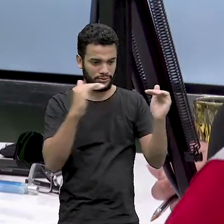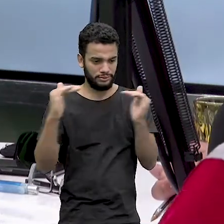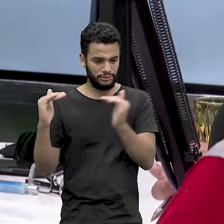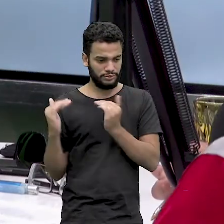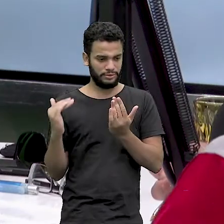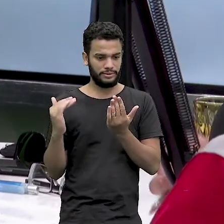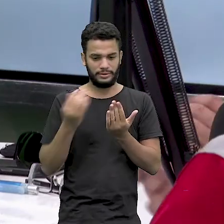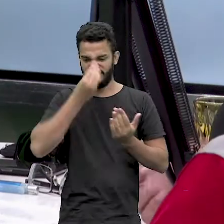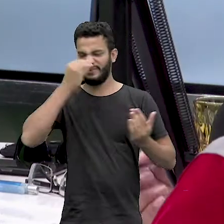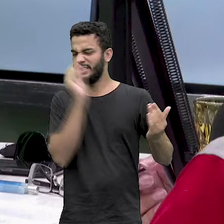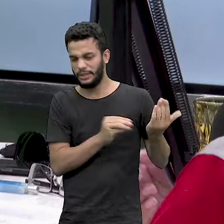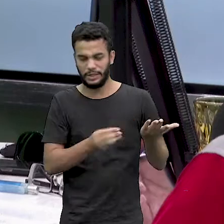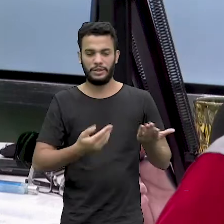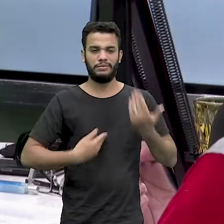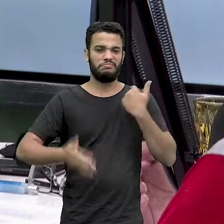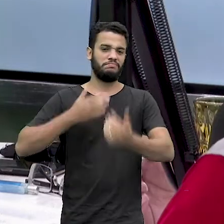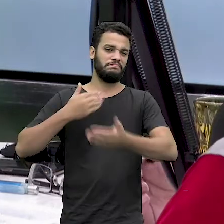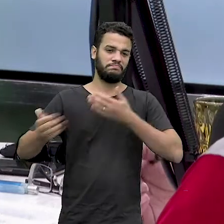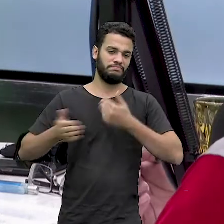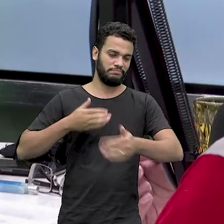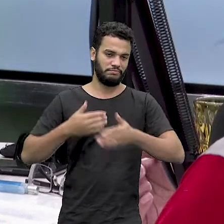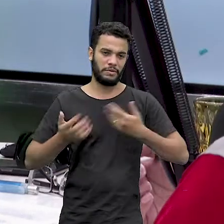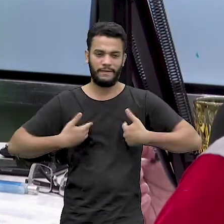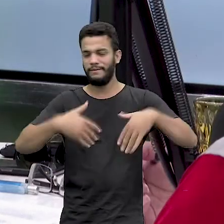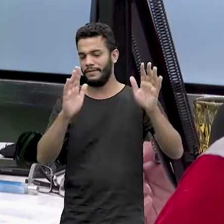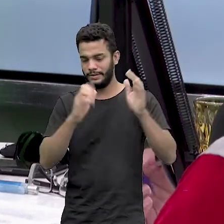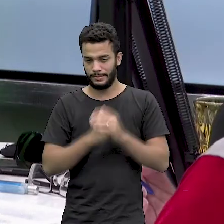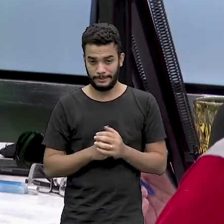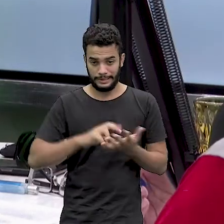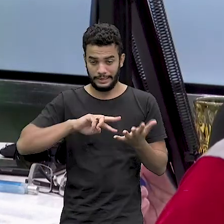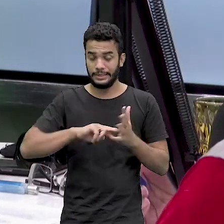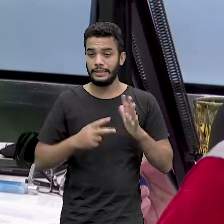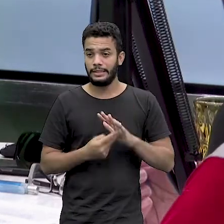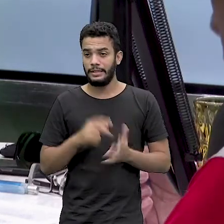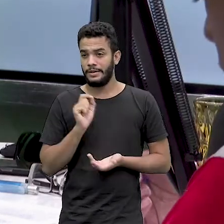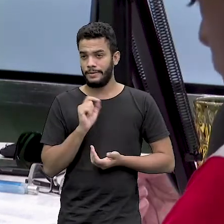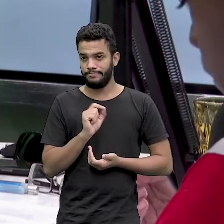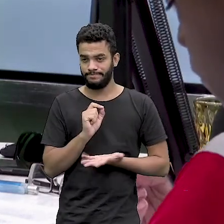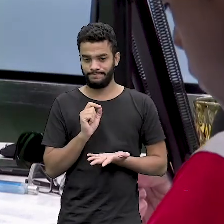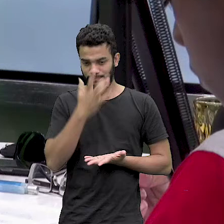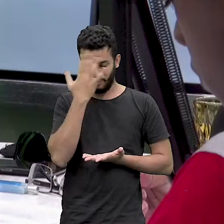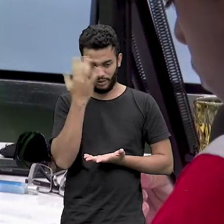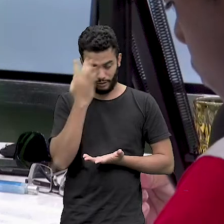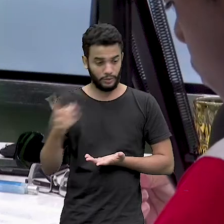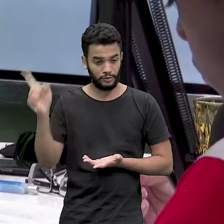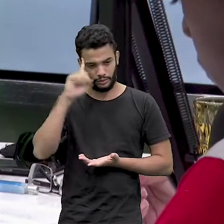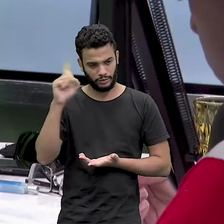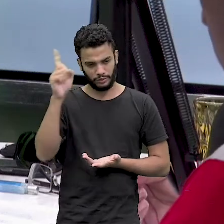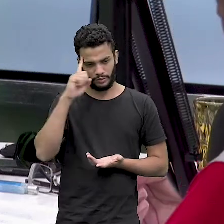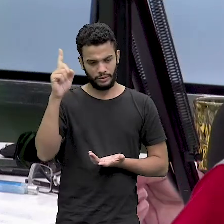o aparecer, né? Que aí é um consumo virtual, tá? O consumo não é só comprar o